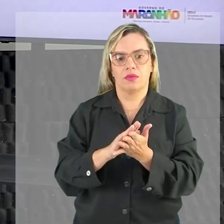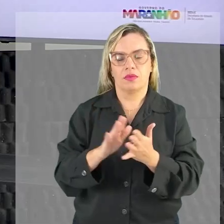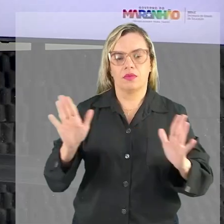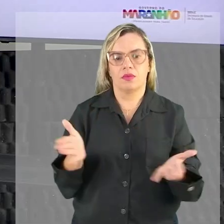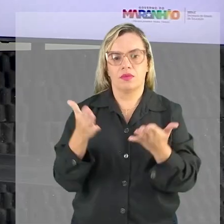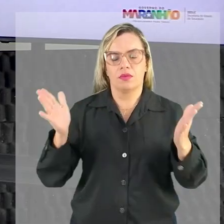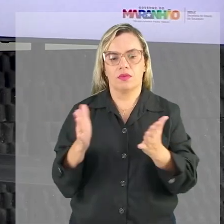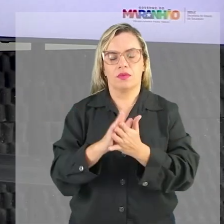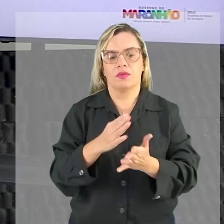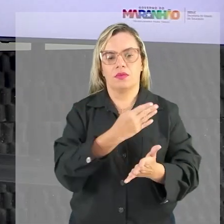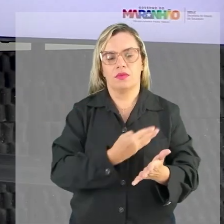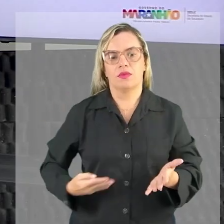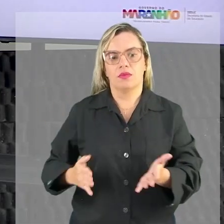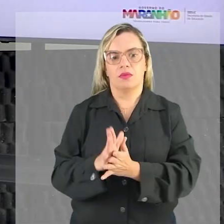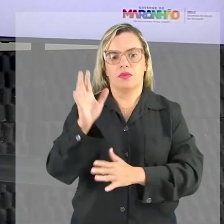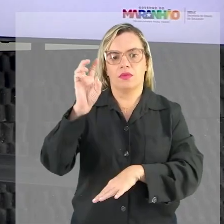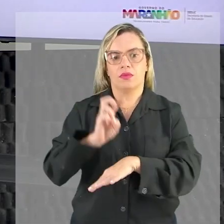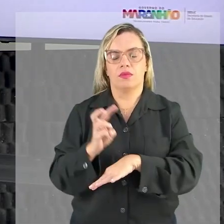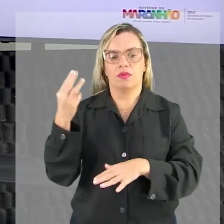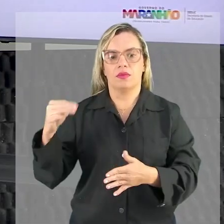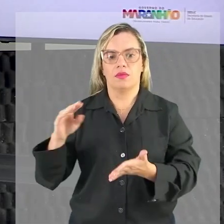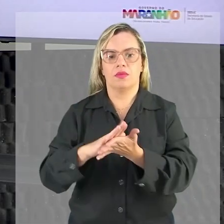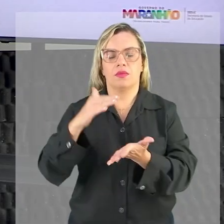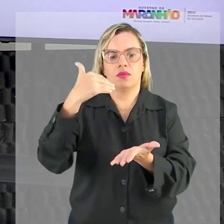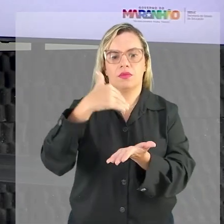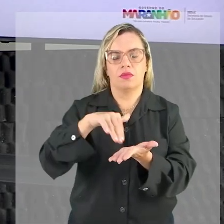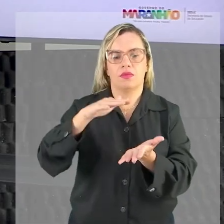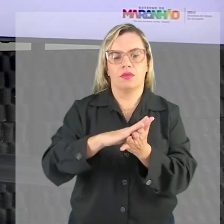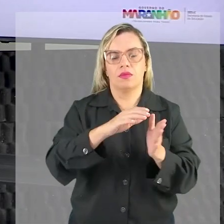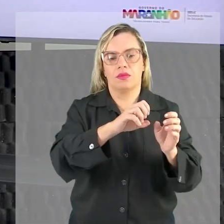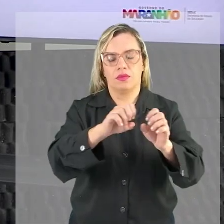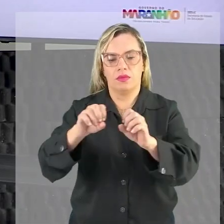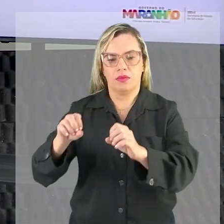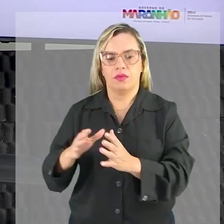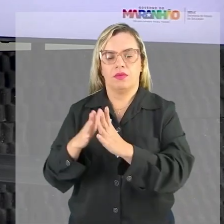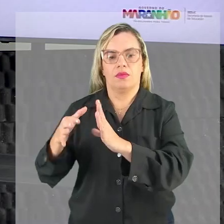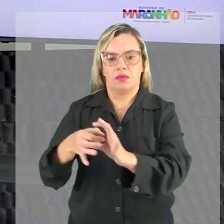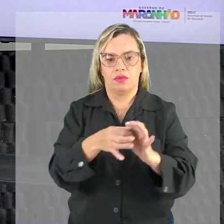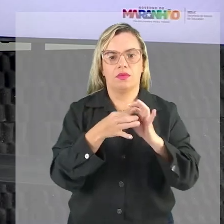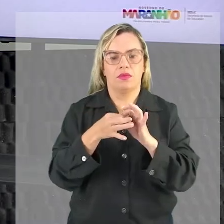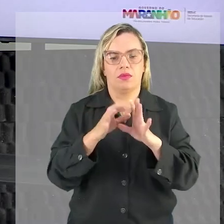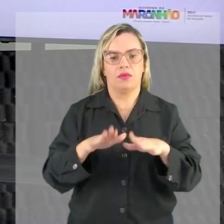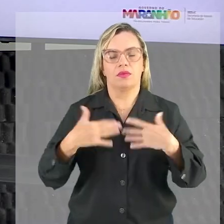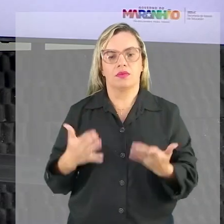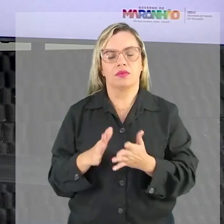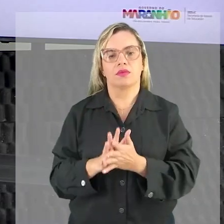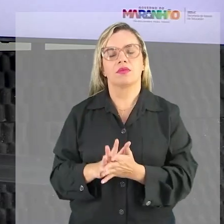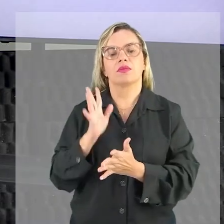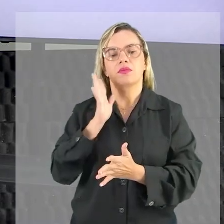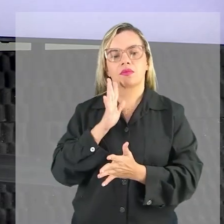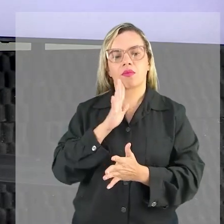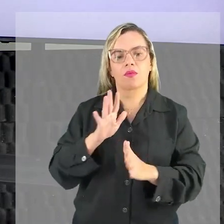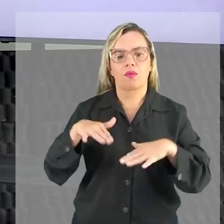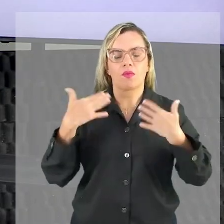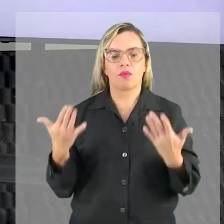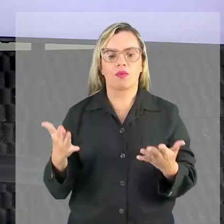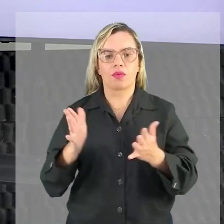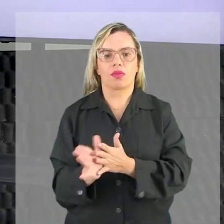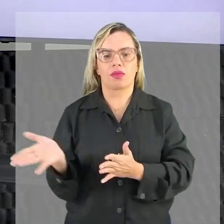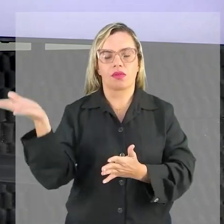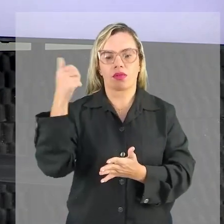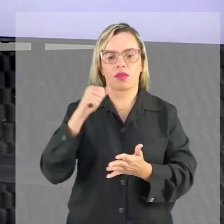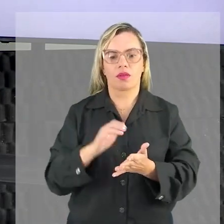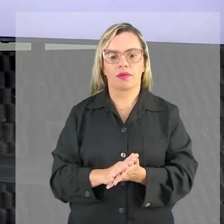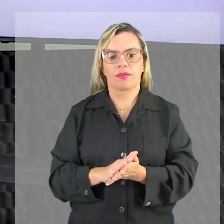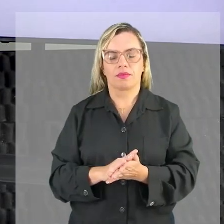estado do Maranhão em parceria com a Secretaria Estadual de Educação, beleza? Então vamos lá